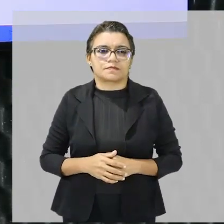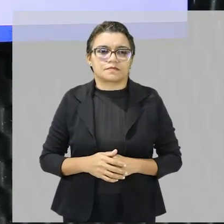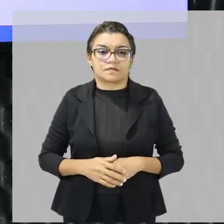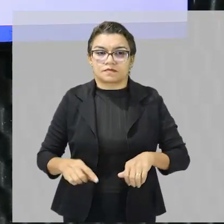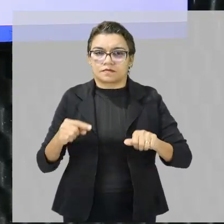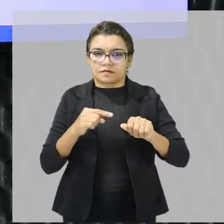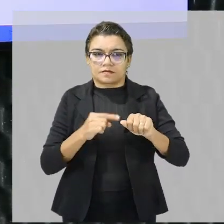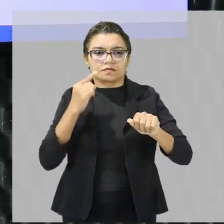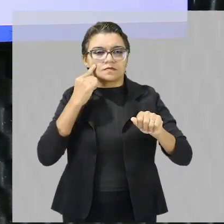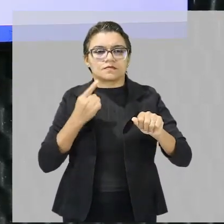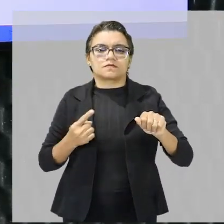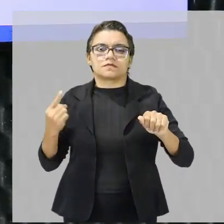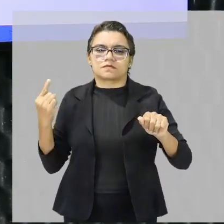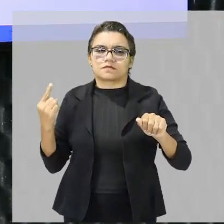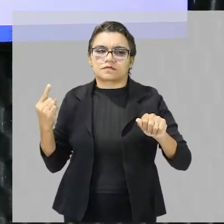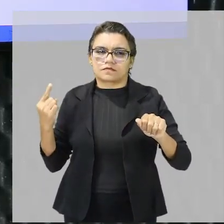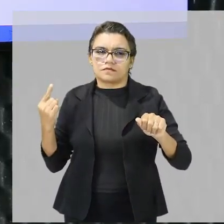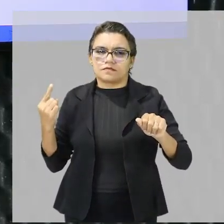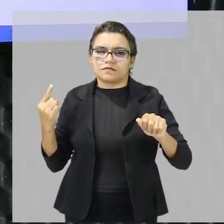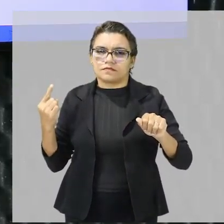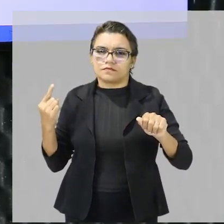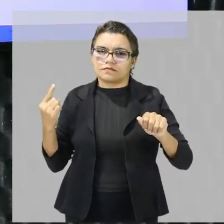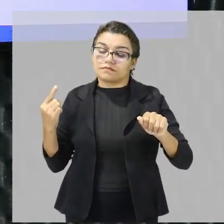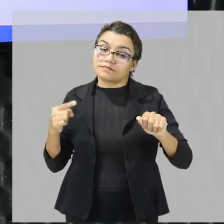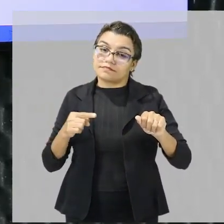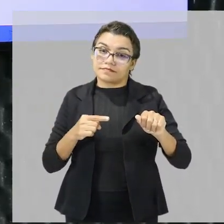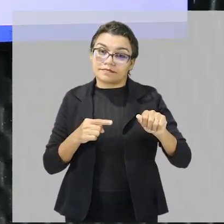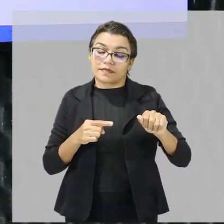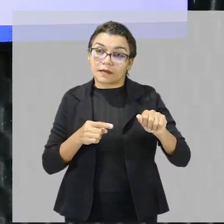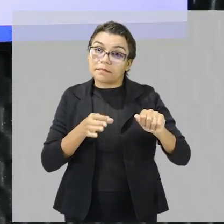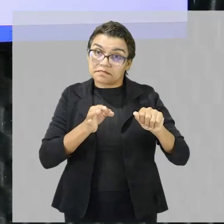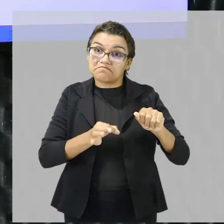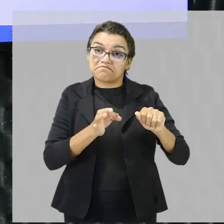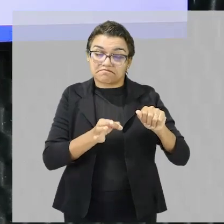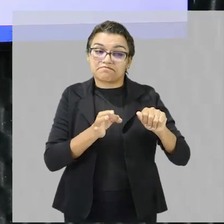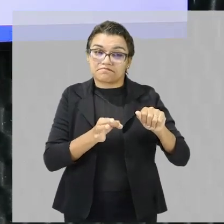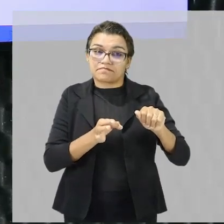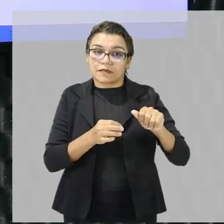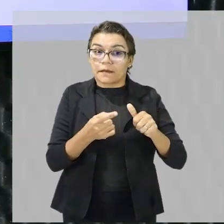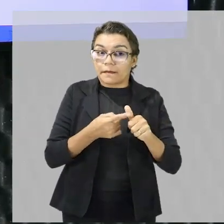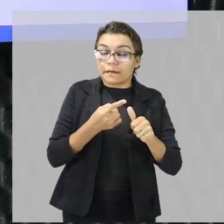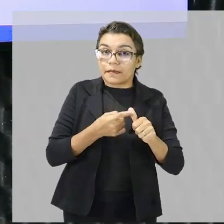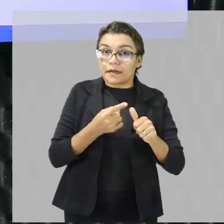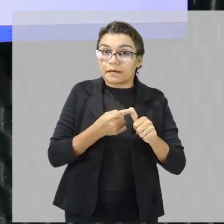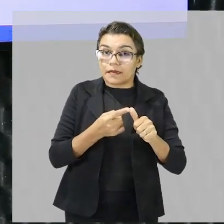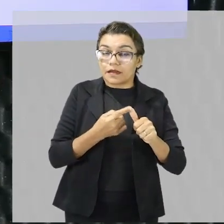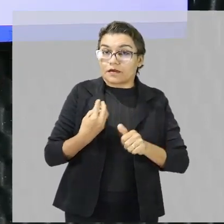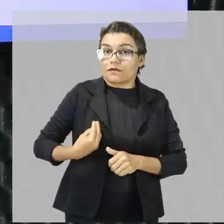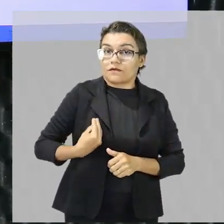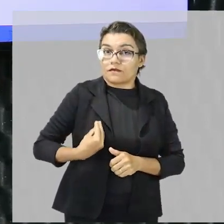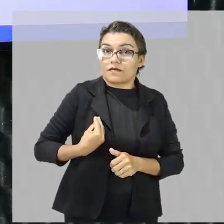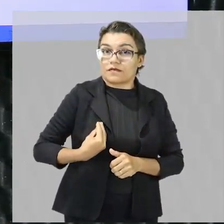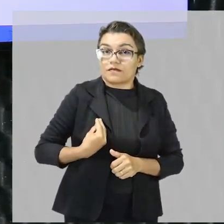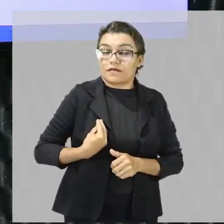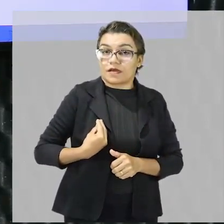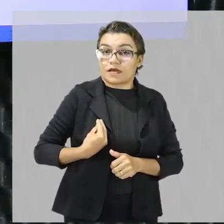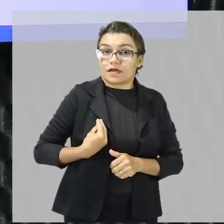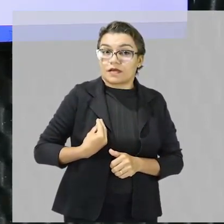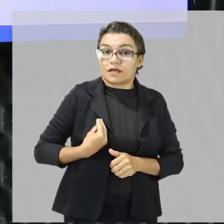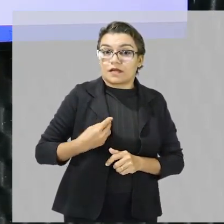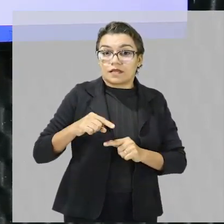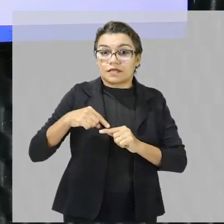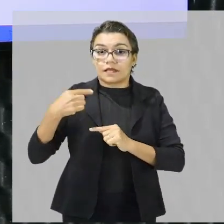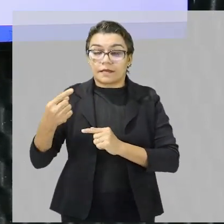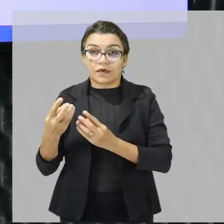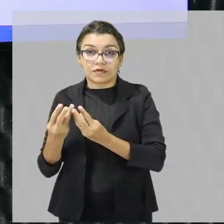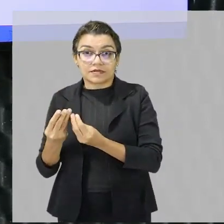homem existe, depois ele se define. Olha, perfeito. Primeiro vem a existência, depois a